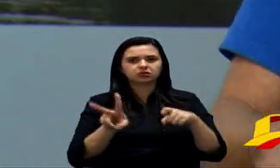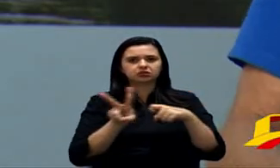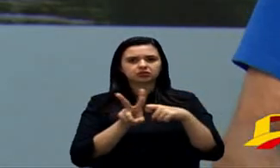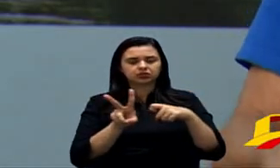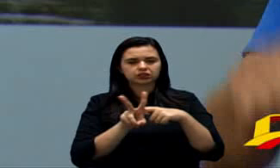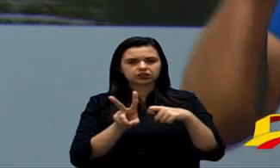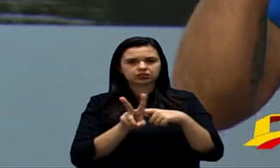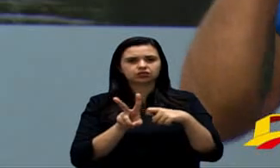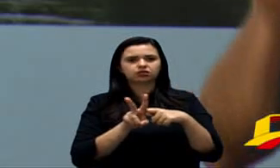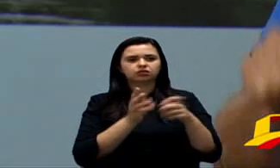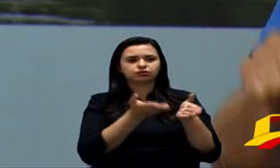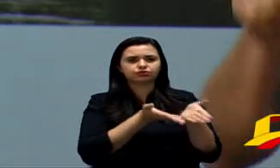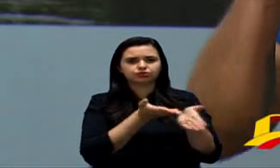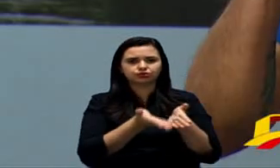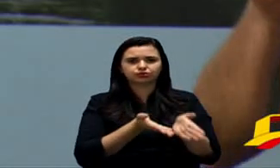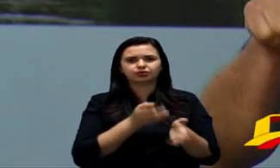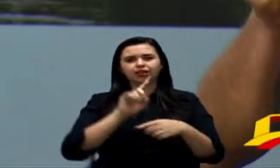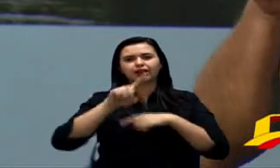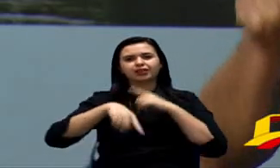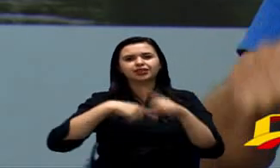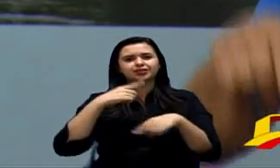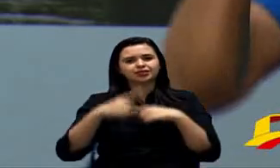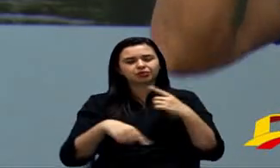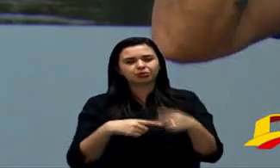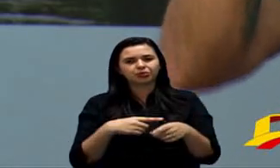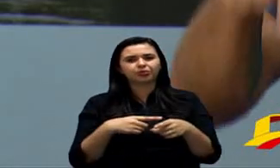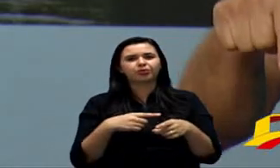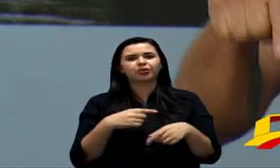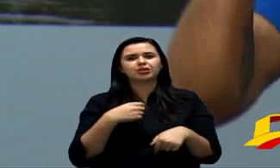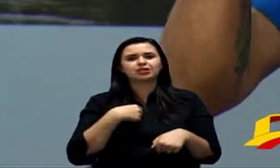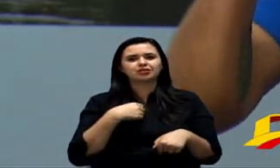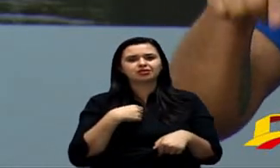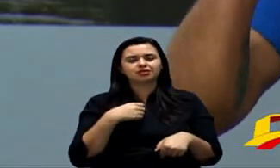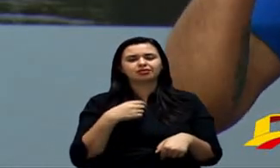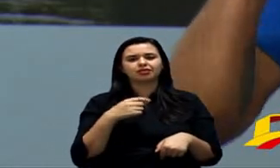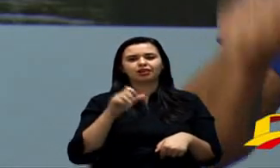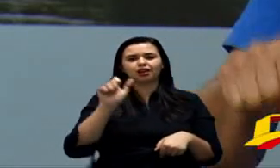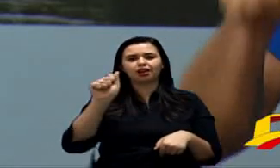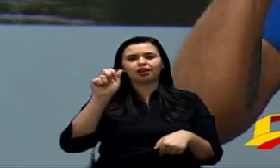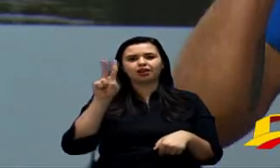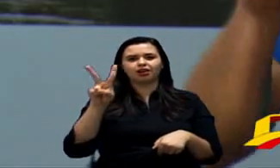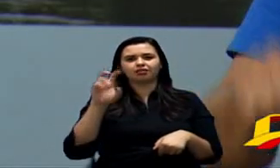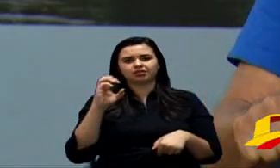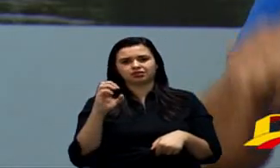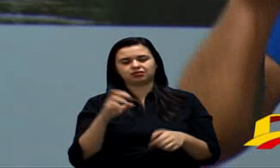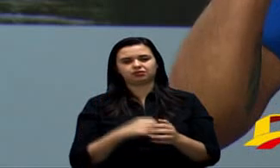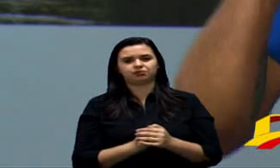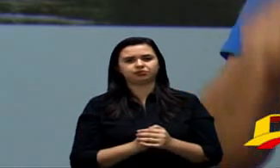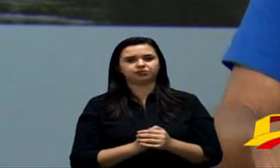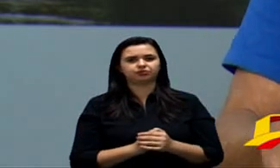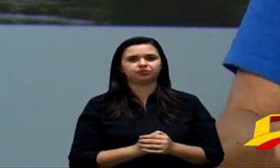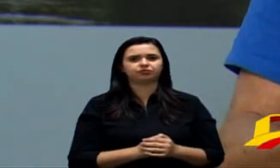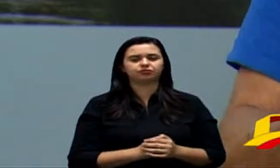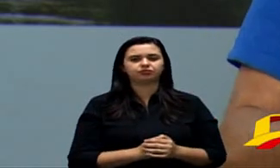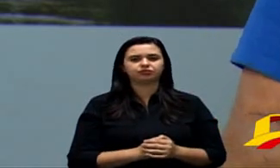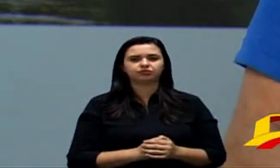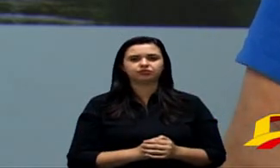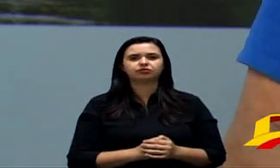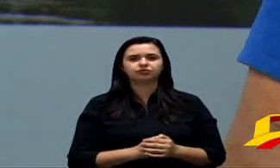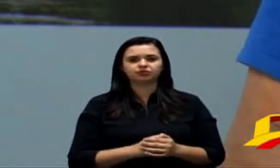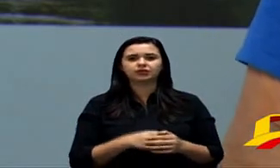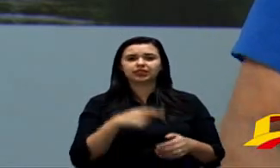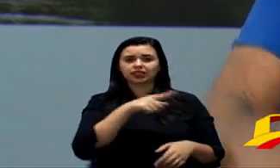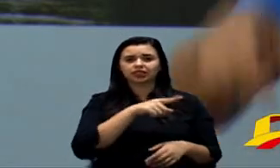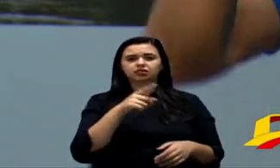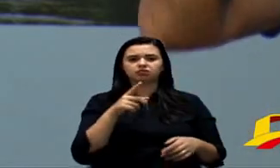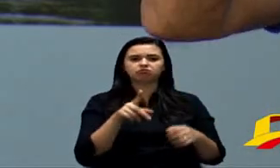veio falecer de acidente vascular cerebral, e o laudo é um laudo da Faculdade de Medicina da Universidade de São